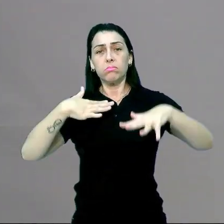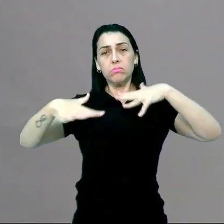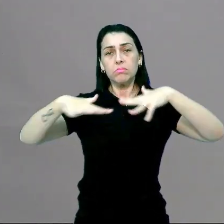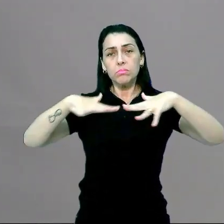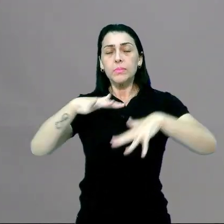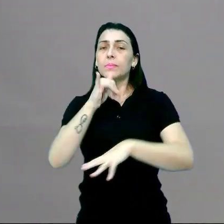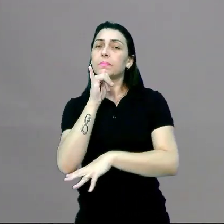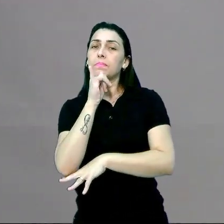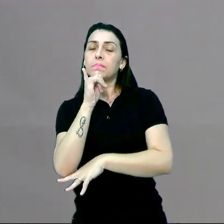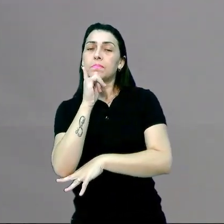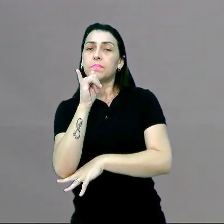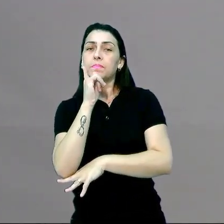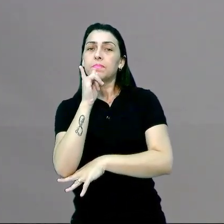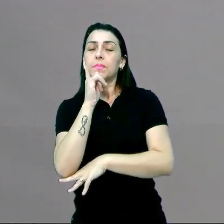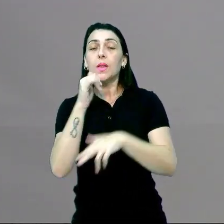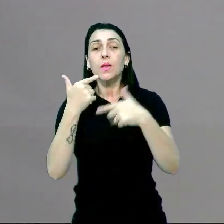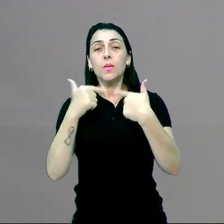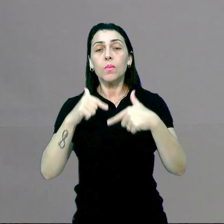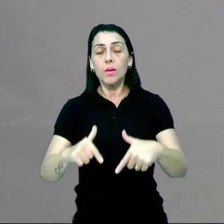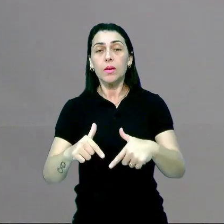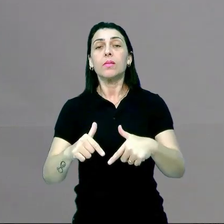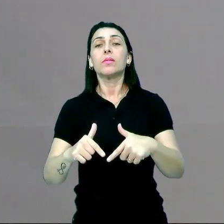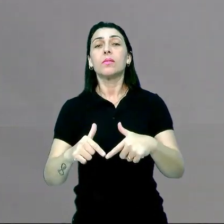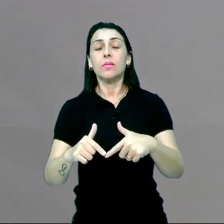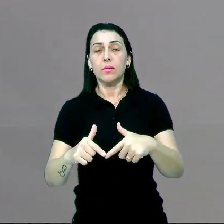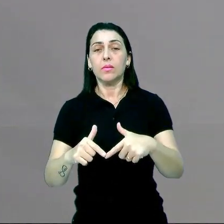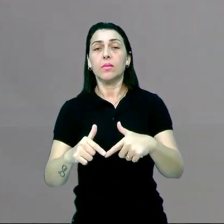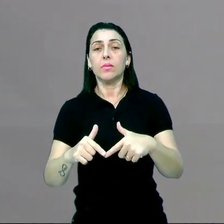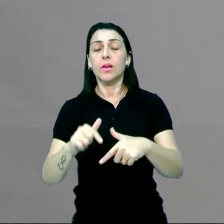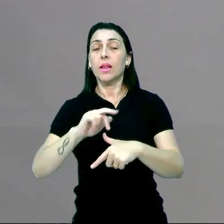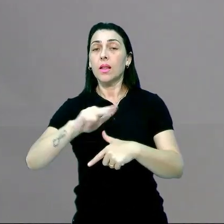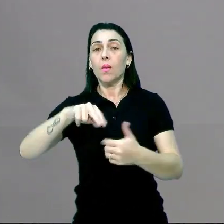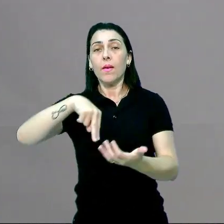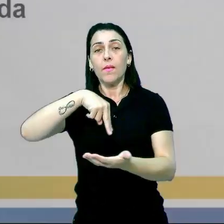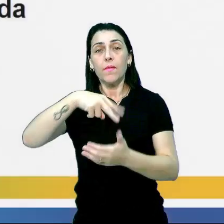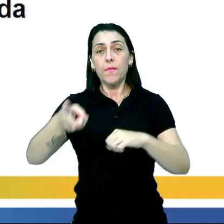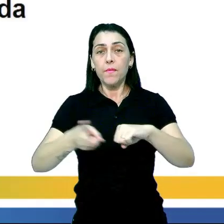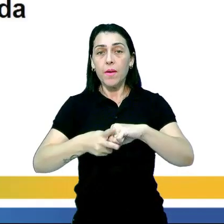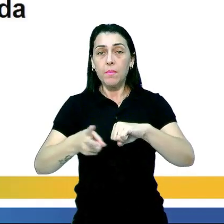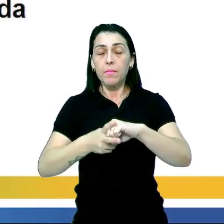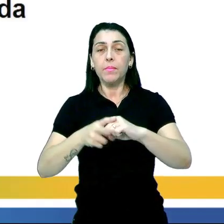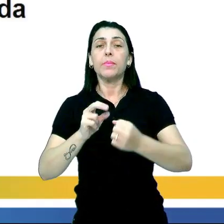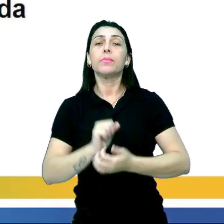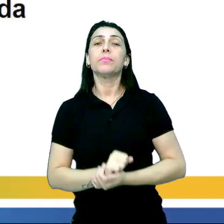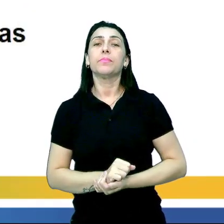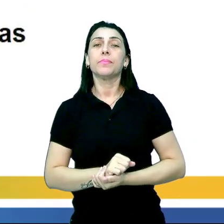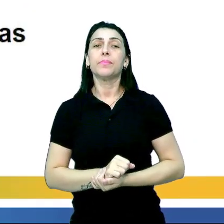um exemplo, por exemplo, de uma linguagem e uma linguagem não verbal nesse caso.